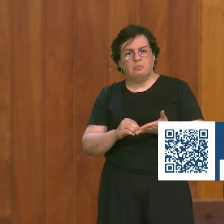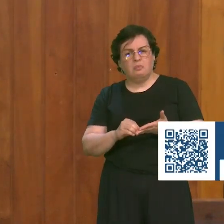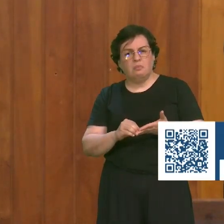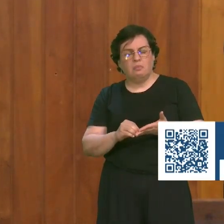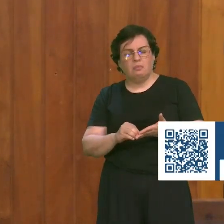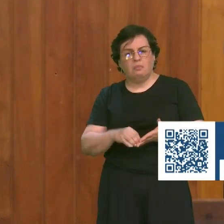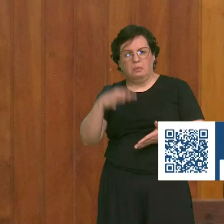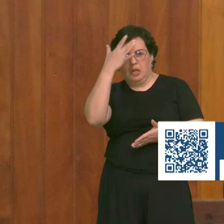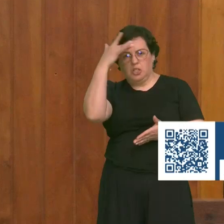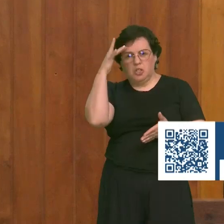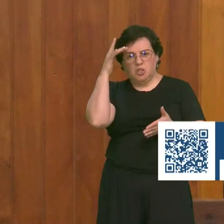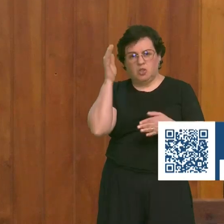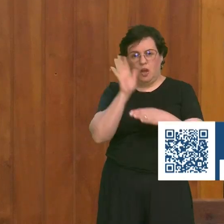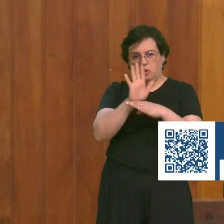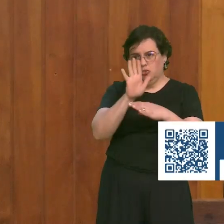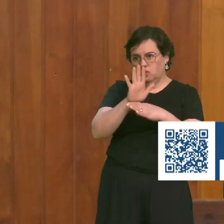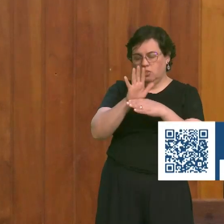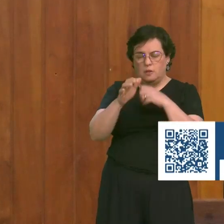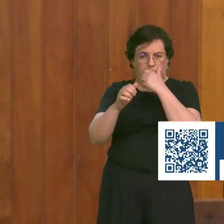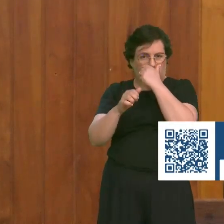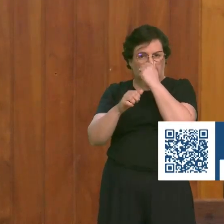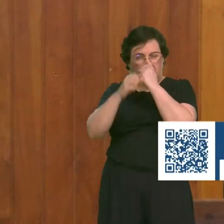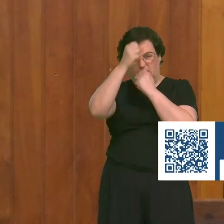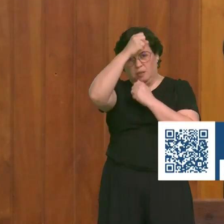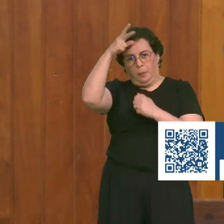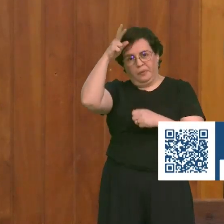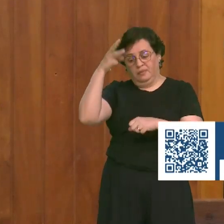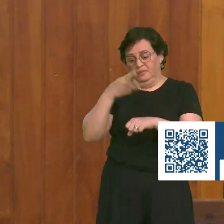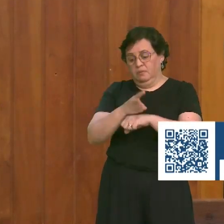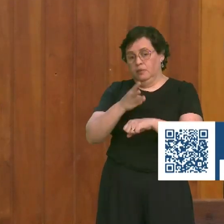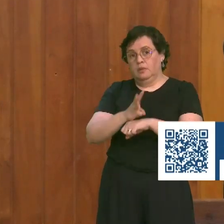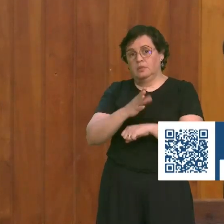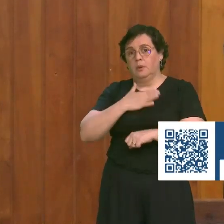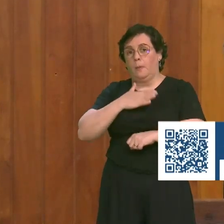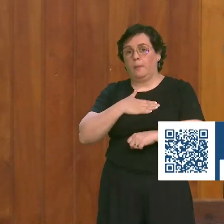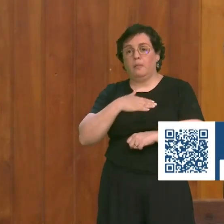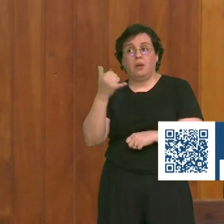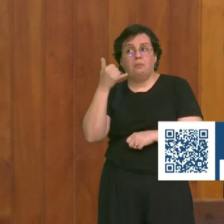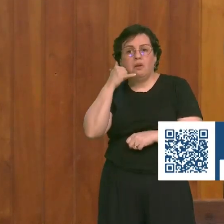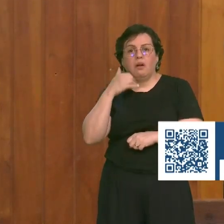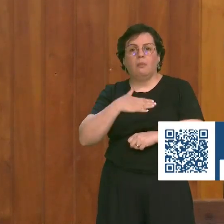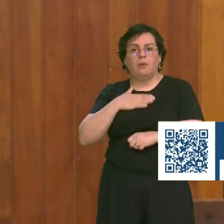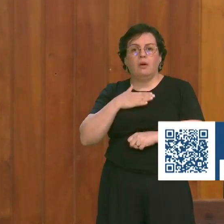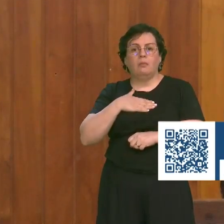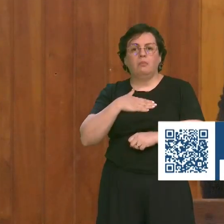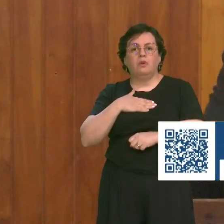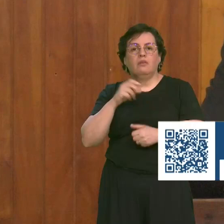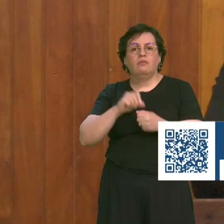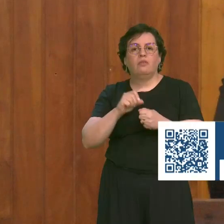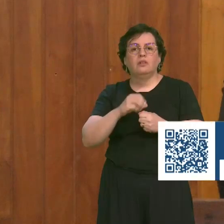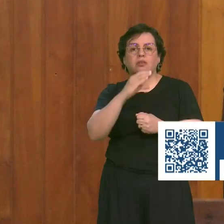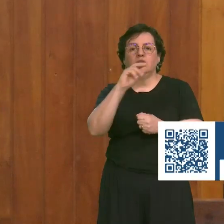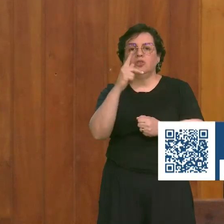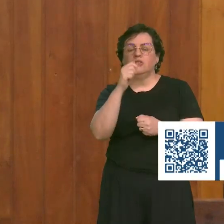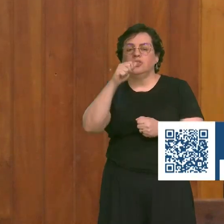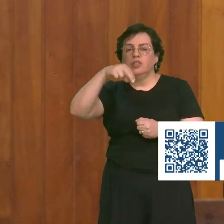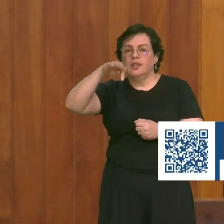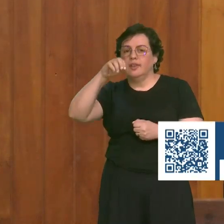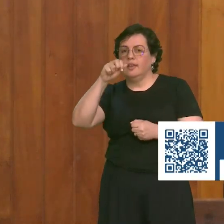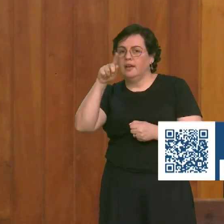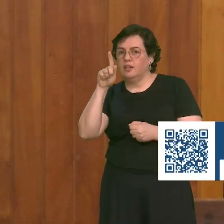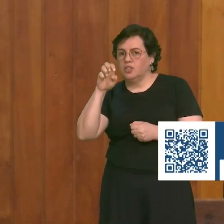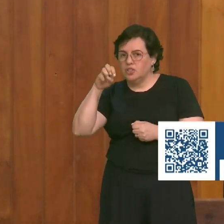um assessor ter coragem de mandar um WhatsApp para mim eu ligar para mim me fazendo qualquer tipo de chantagem